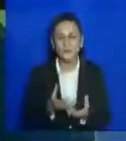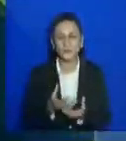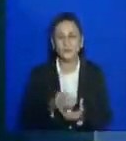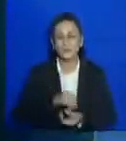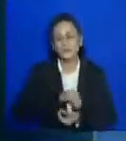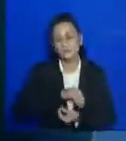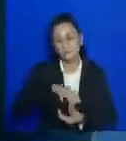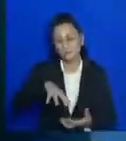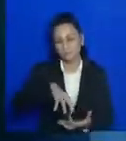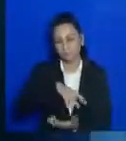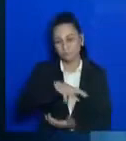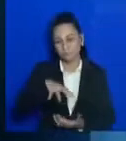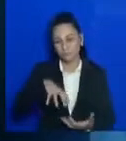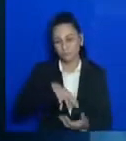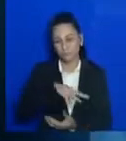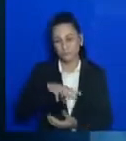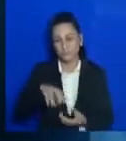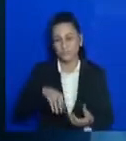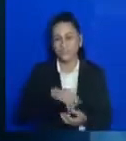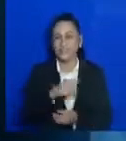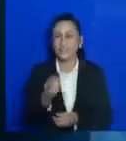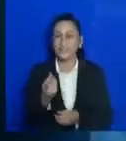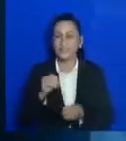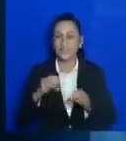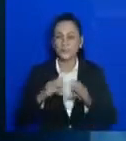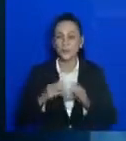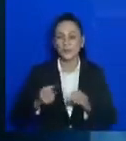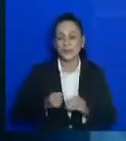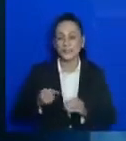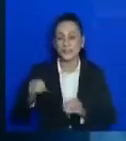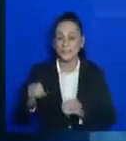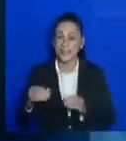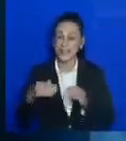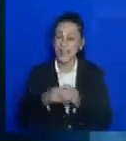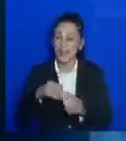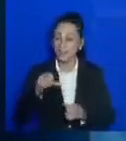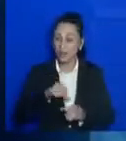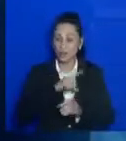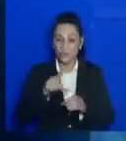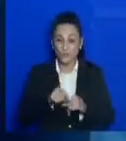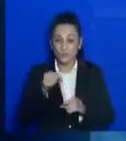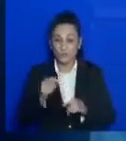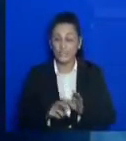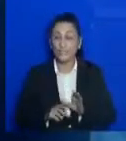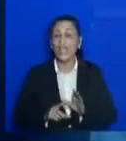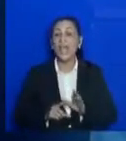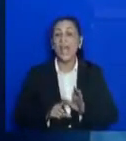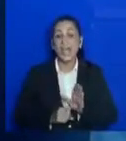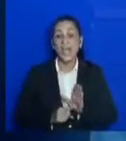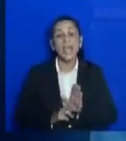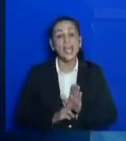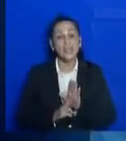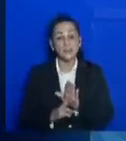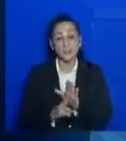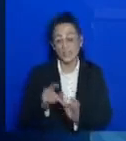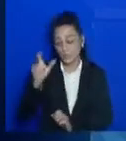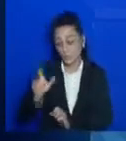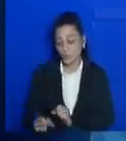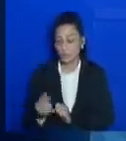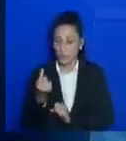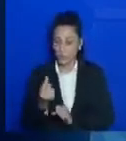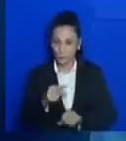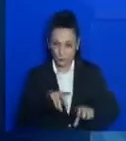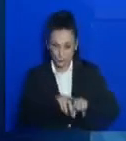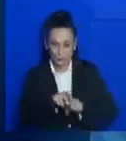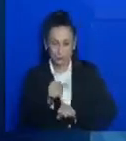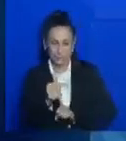Globo carregado, embaralhando 10 bolas numeradas de 0 a 9. Vamos ao sorteio do número correspondente à coluna número 1